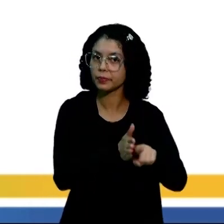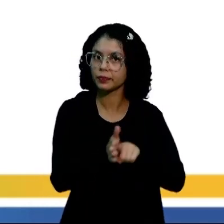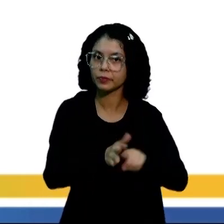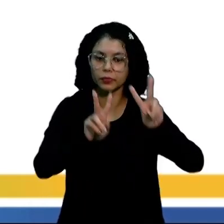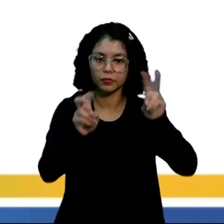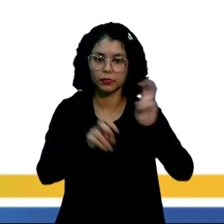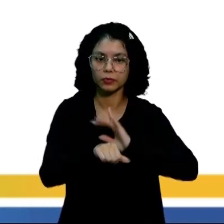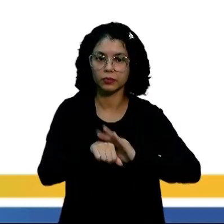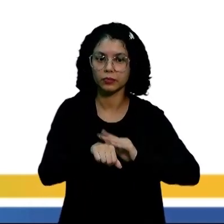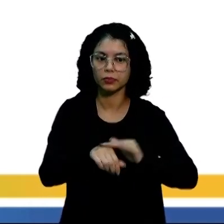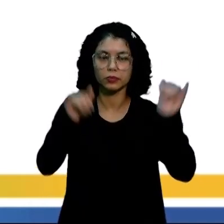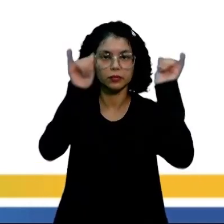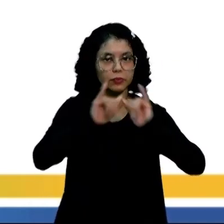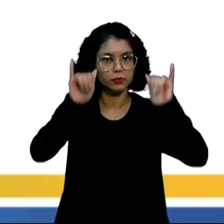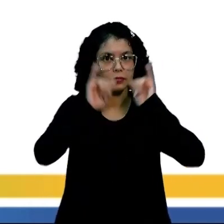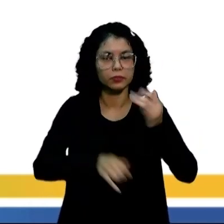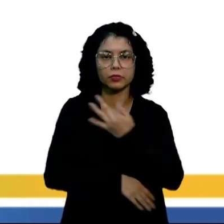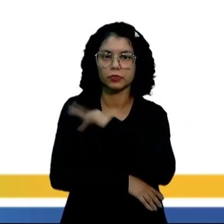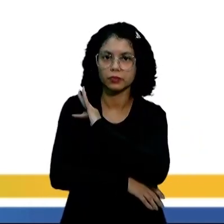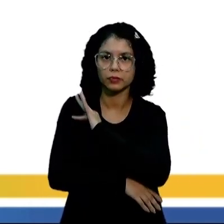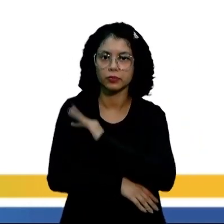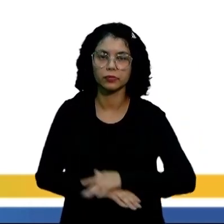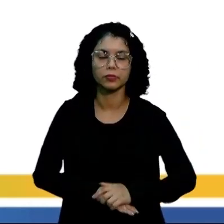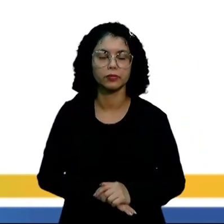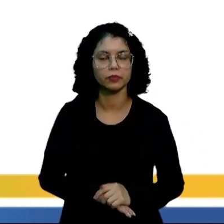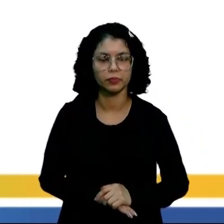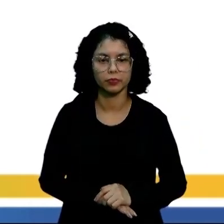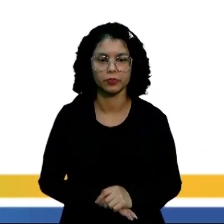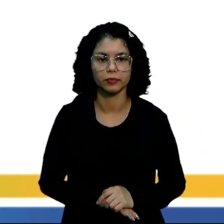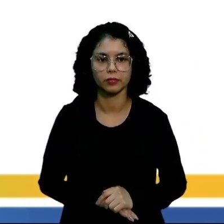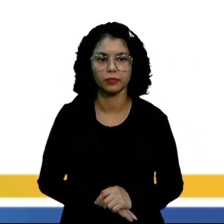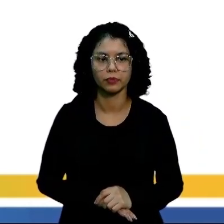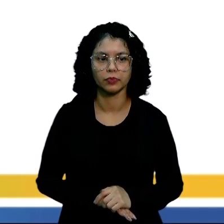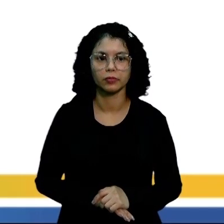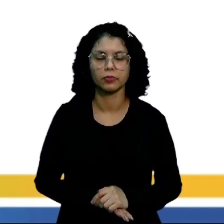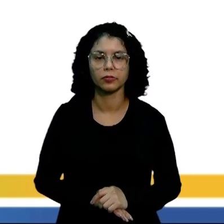sobre doenças são divulgadas no meio acadêmico.